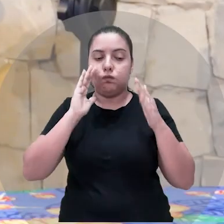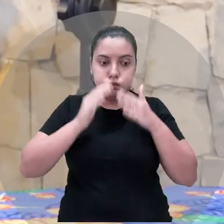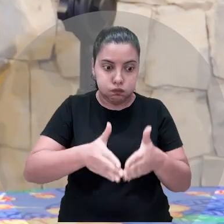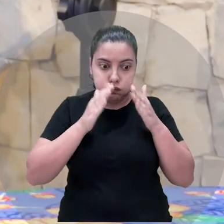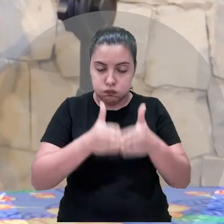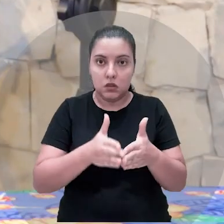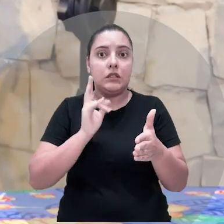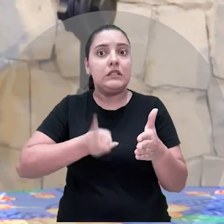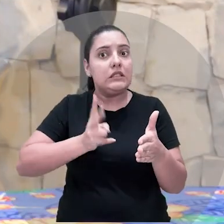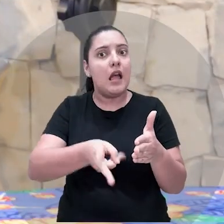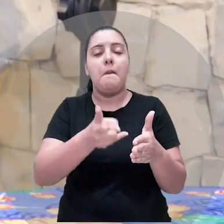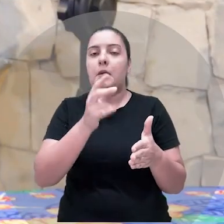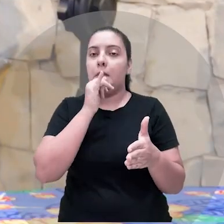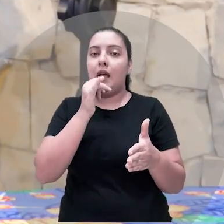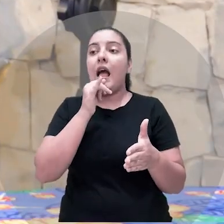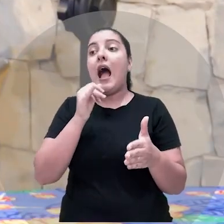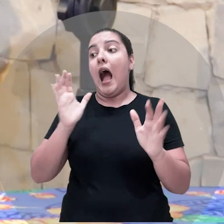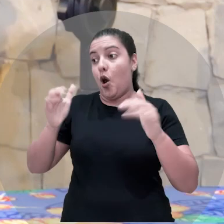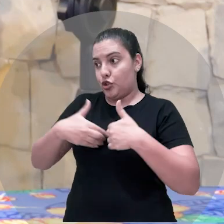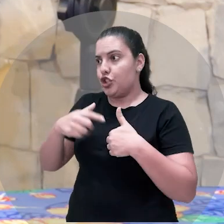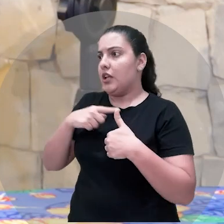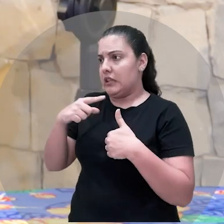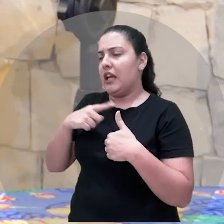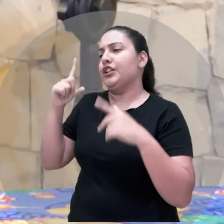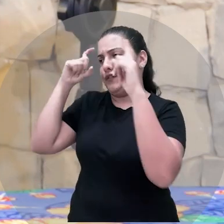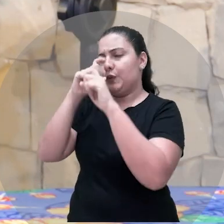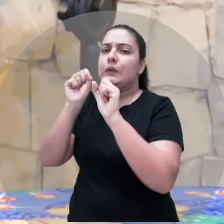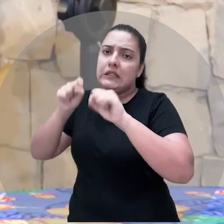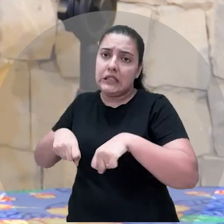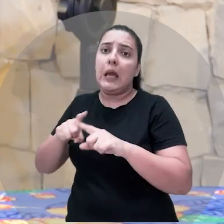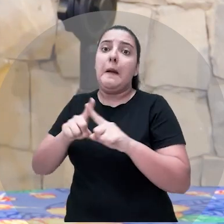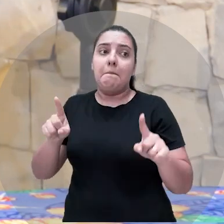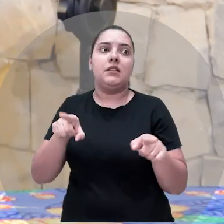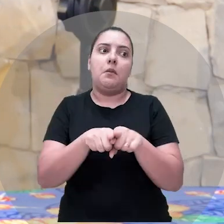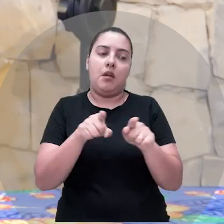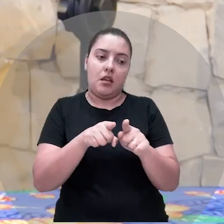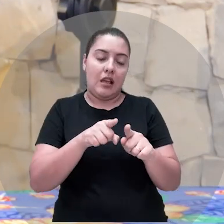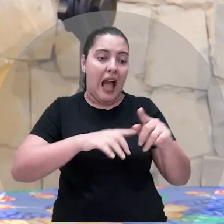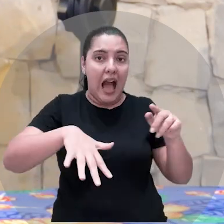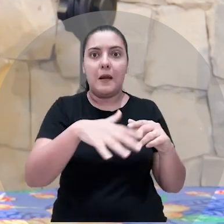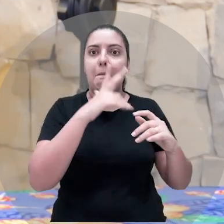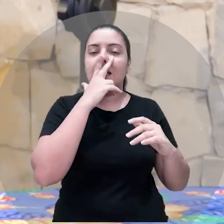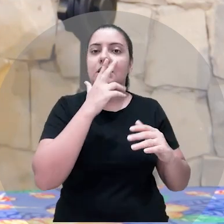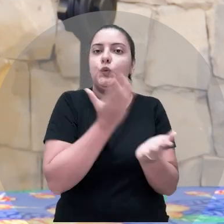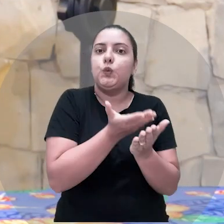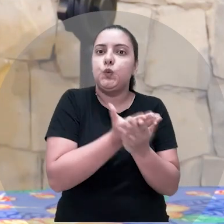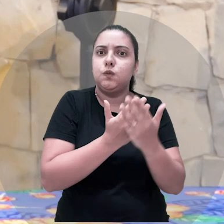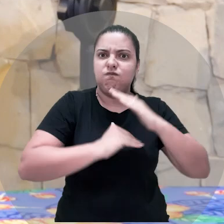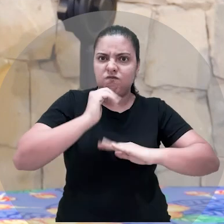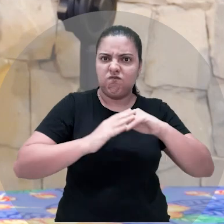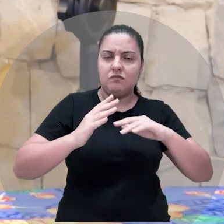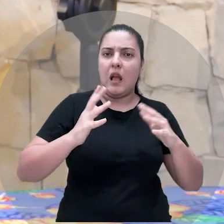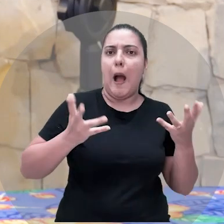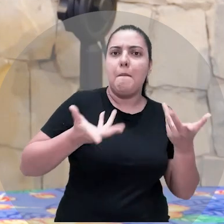é porque assim o autista ele tem as suas dificuldades mas eles também tem as suas áreas de habilidade né e geralmente nessas áreas de habilidade